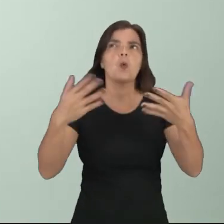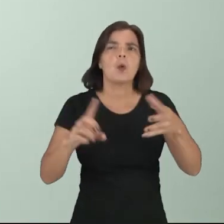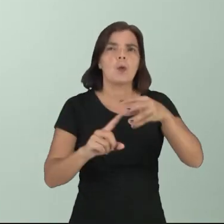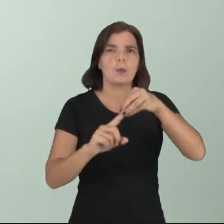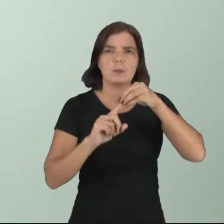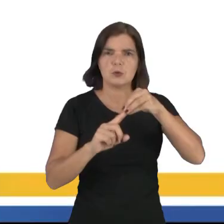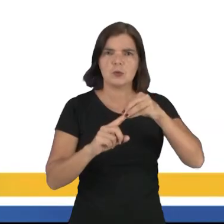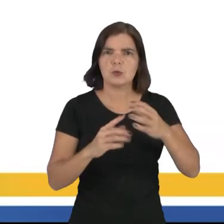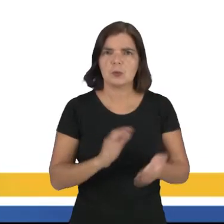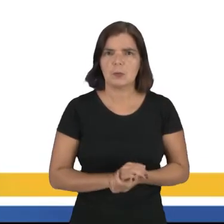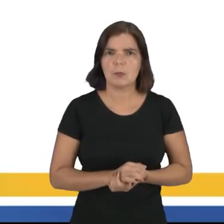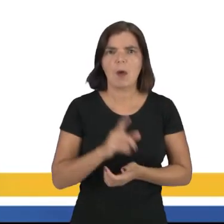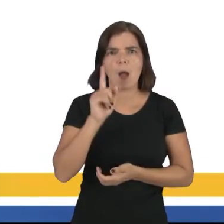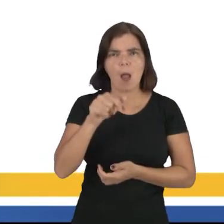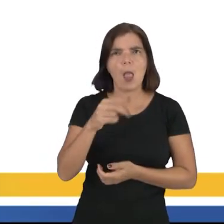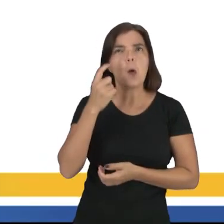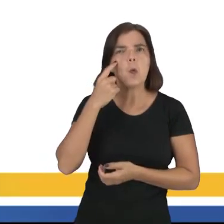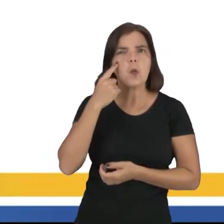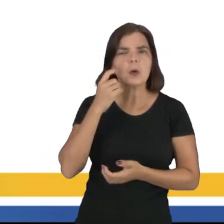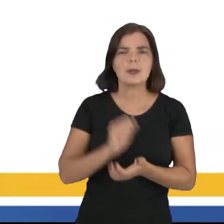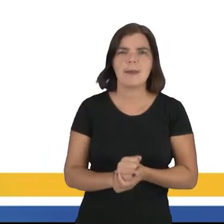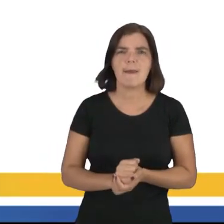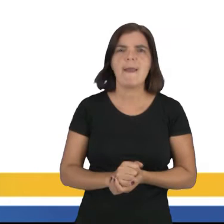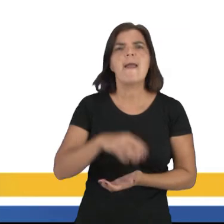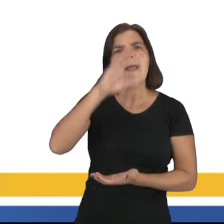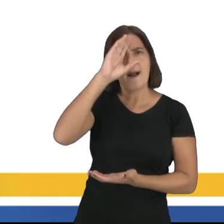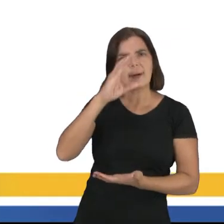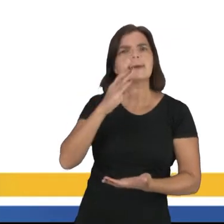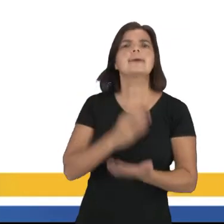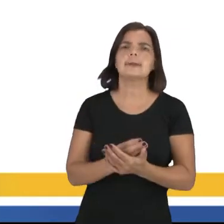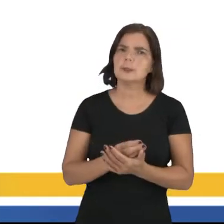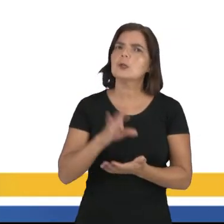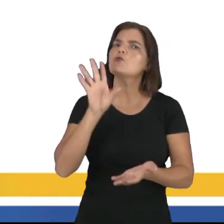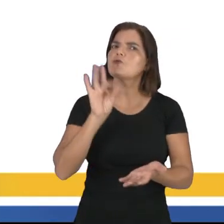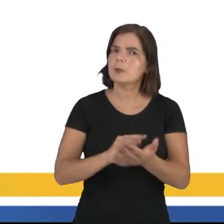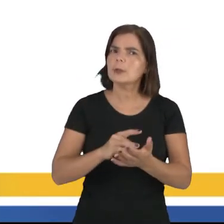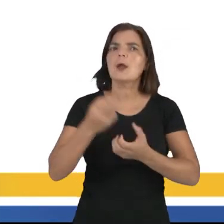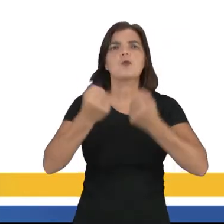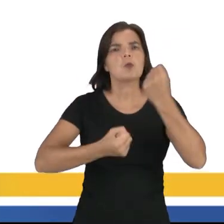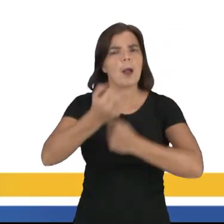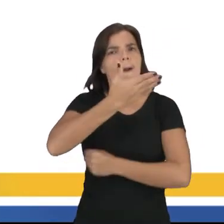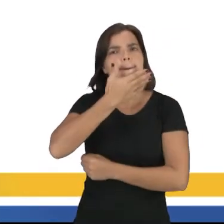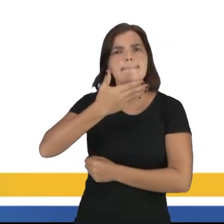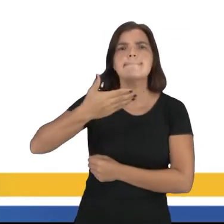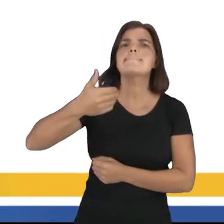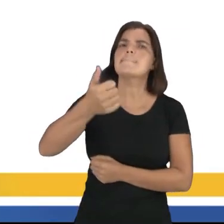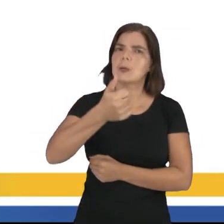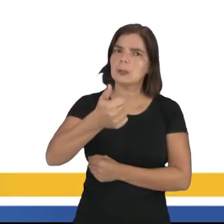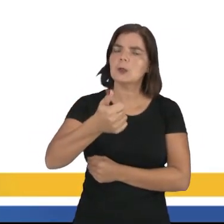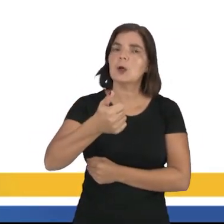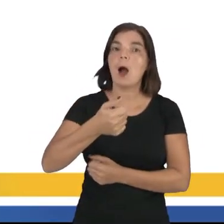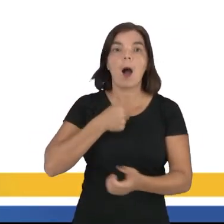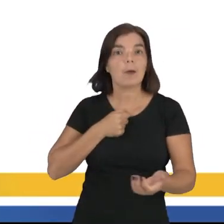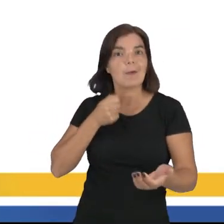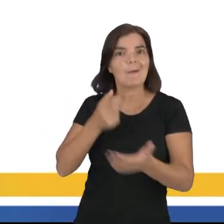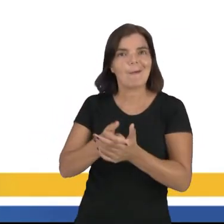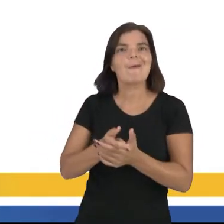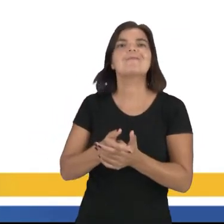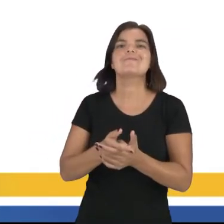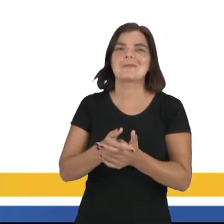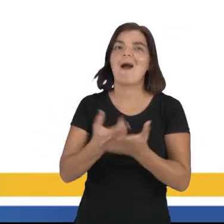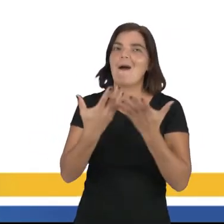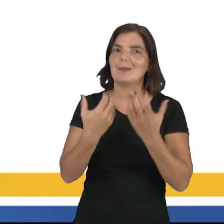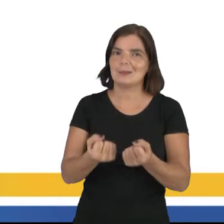é o objetivo? É te persuadir, é te convencer que esse carro é o melhor, é te convencer a comprar,